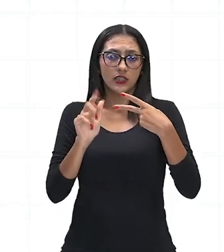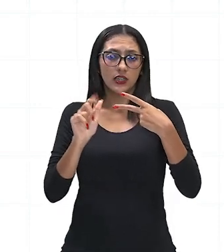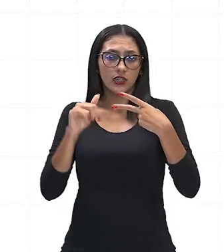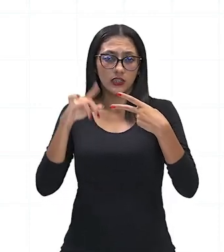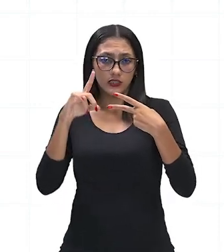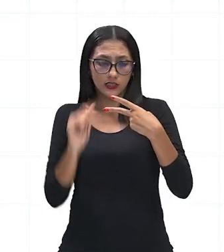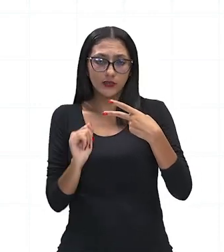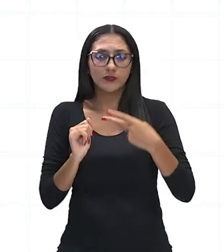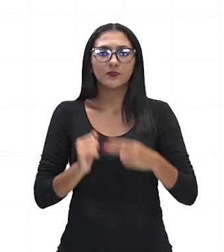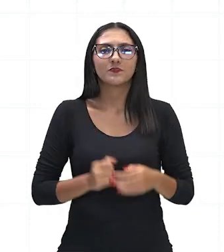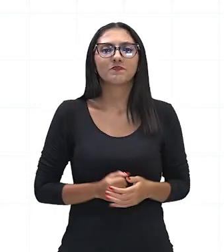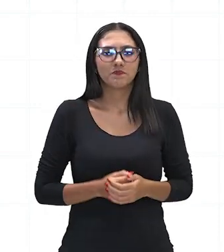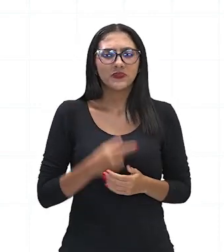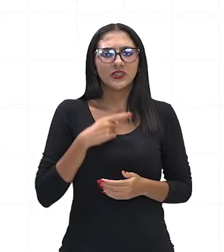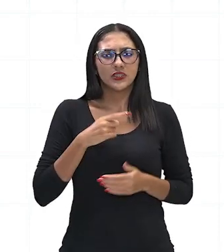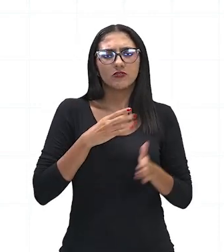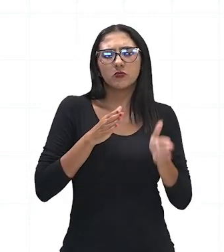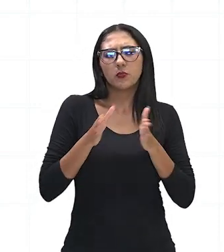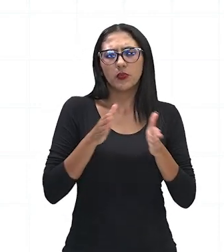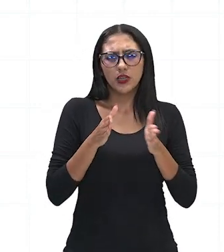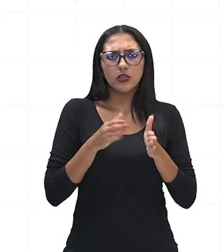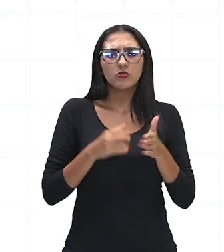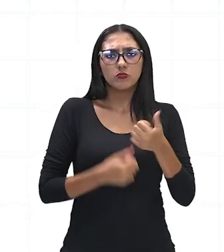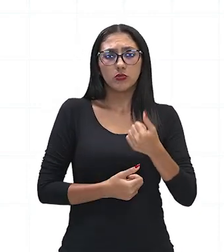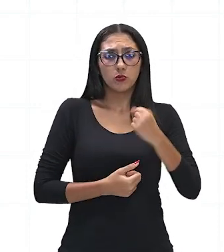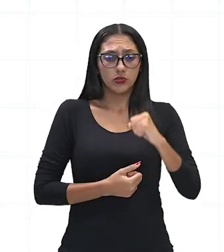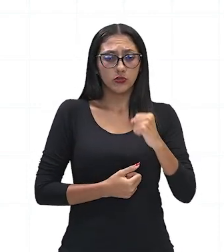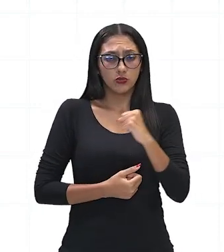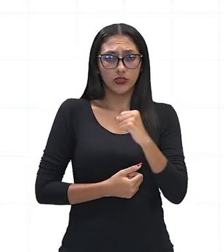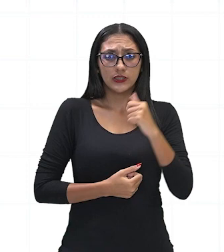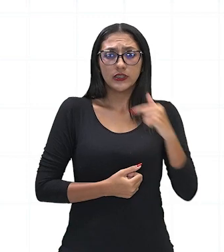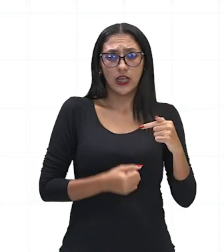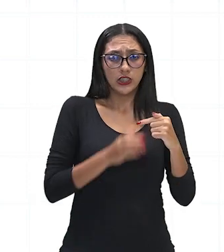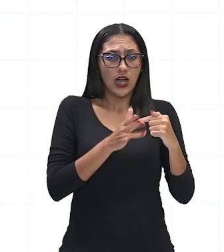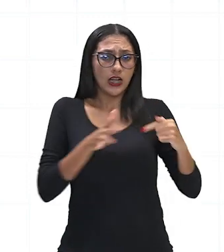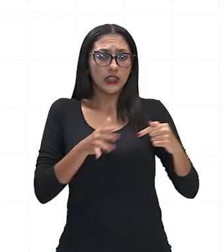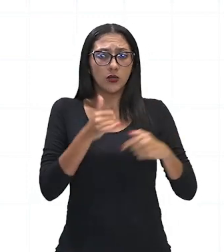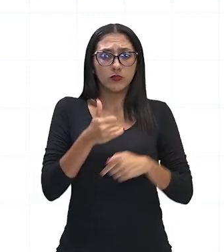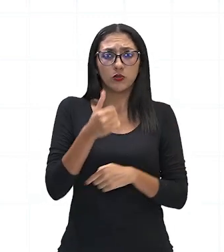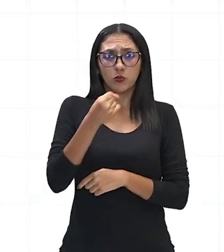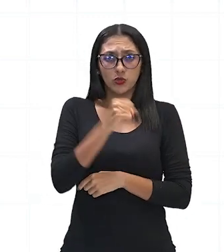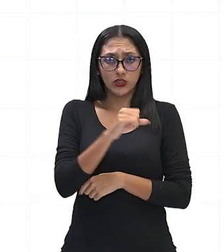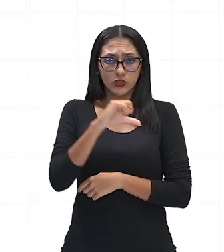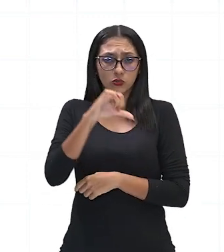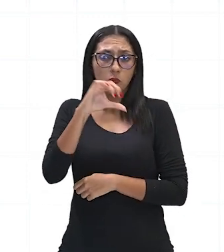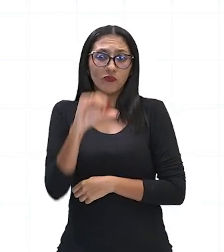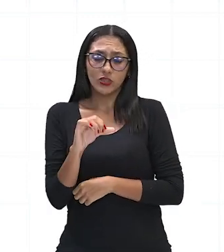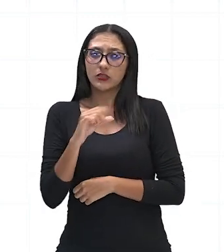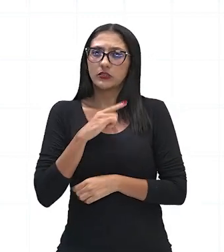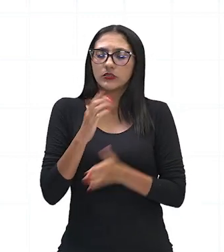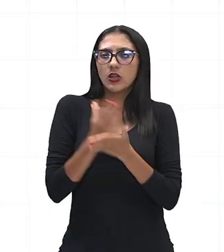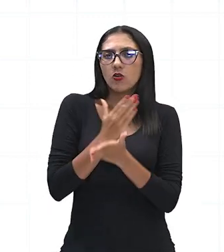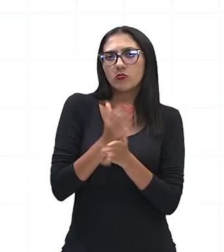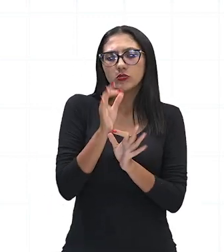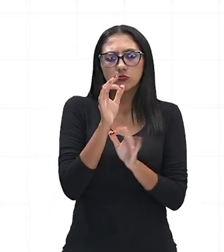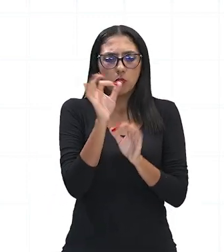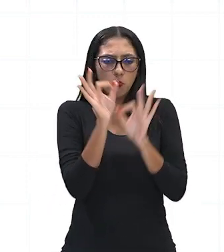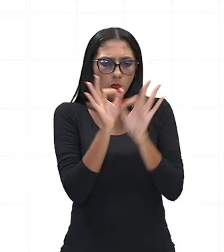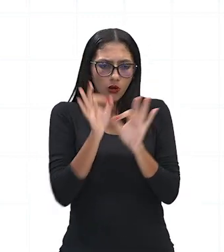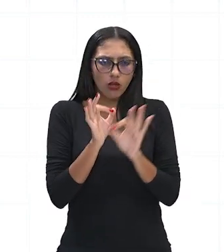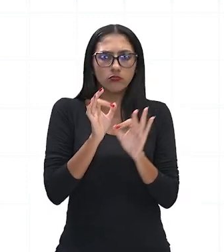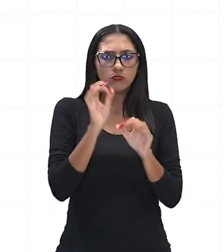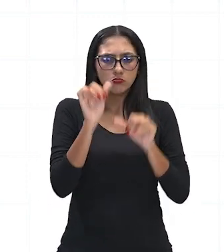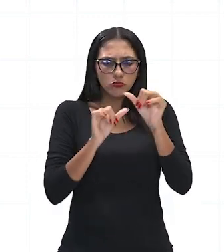1887 e 1890, houve revisões nessas regras iniciais, né, que passaram a ter o